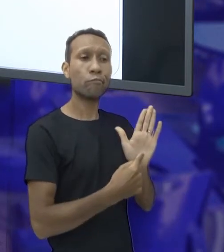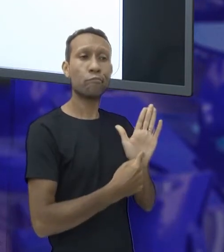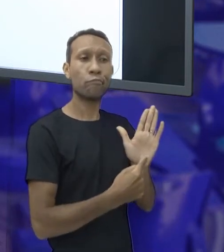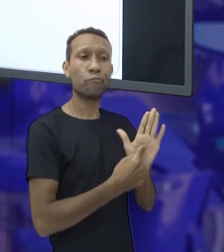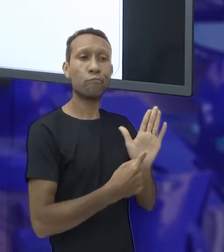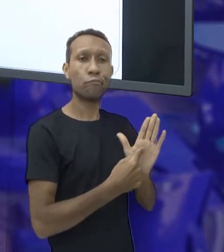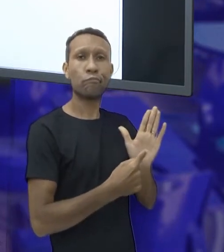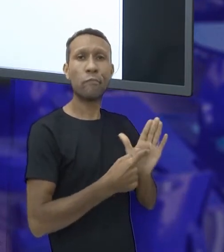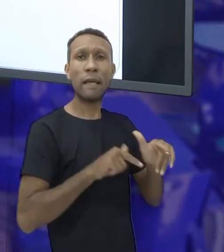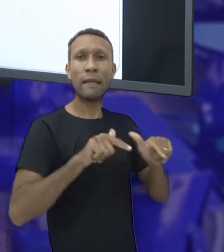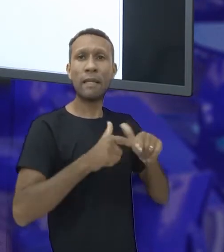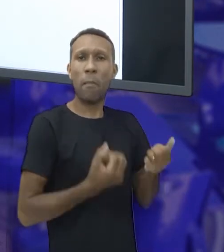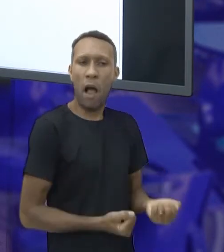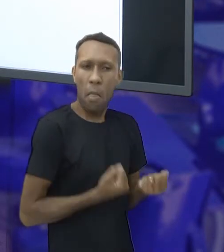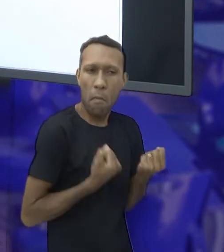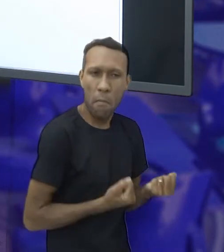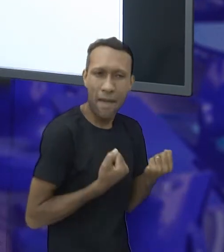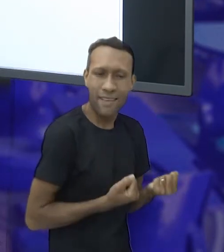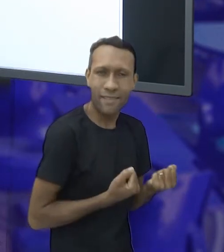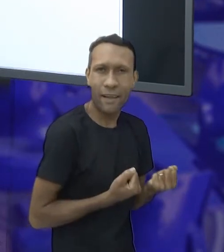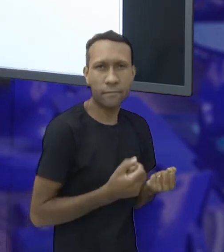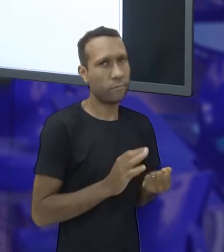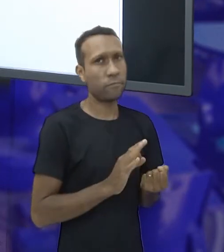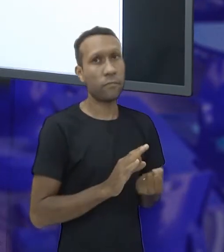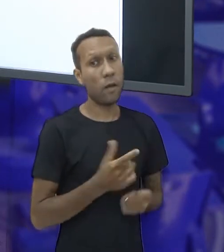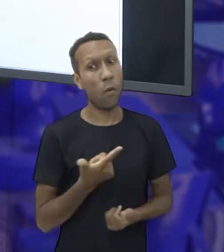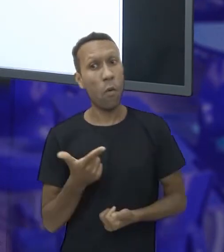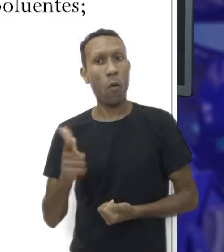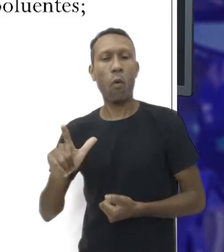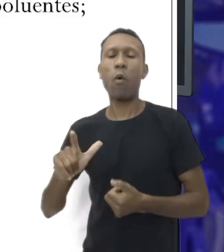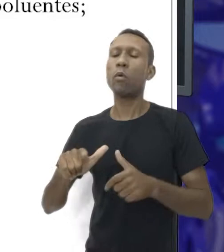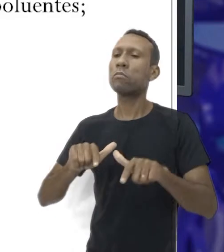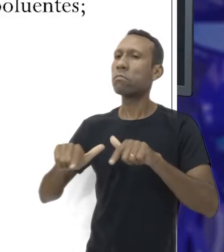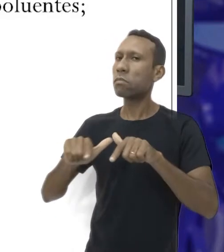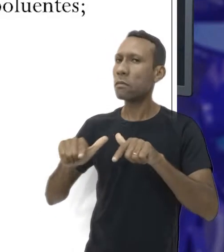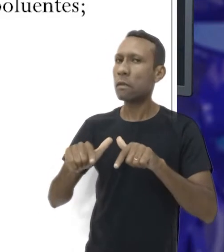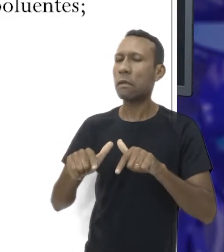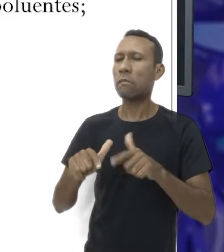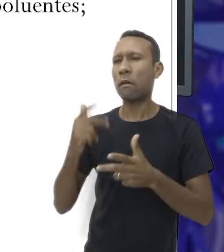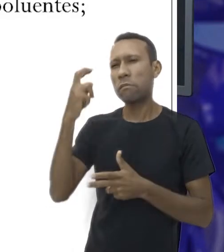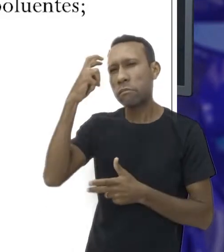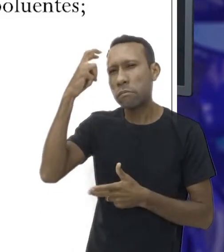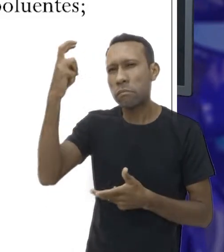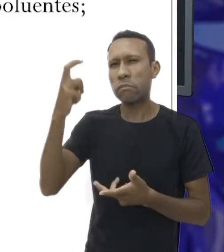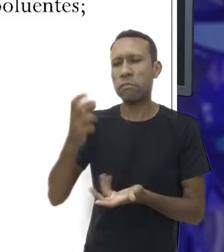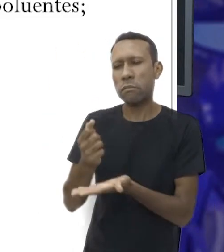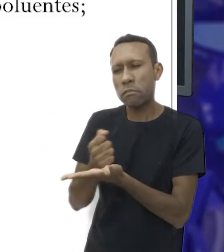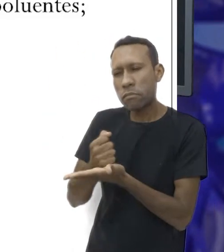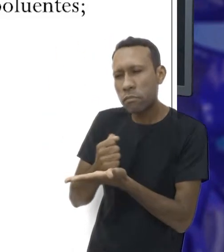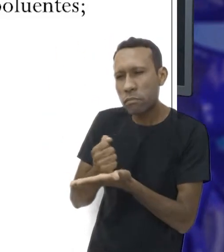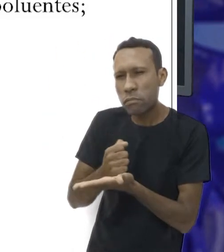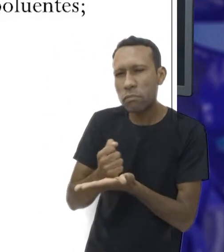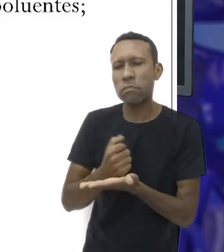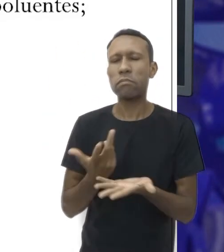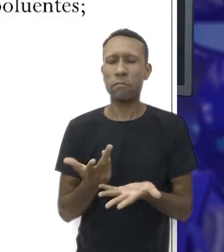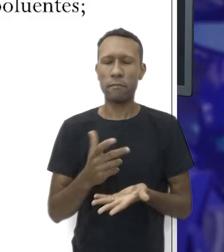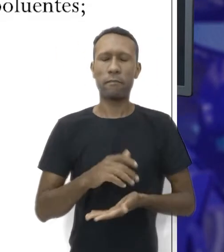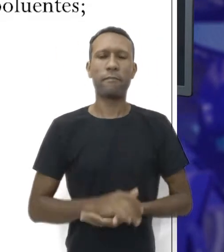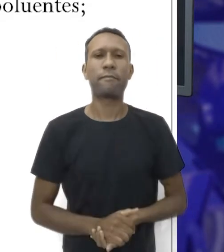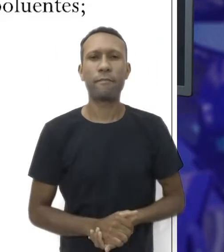maior grau técnico de qualificação laboral, ok? Desenvolvimento da robótica, da engenharia genética